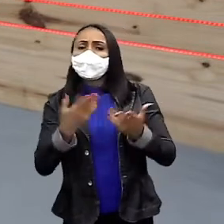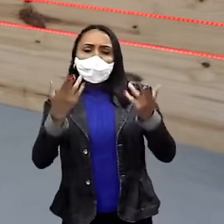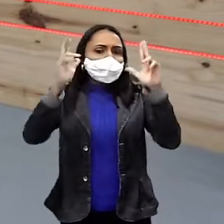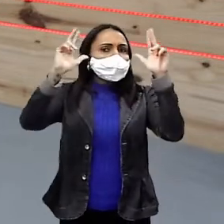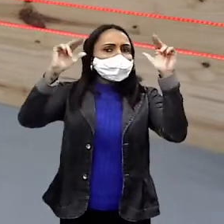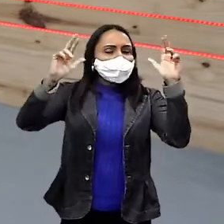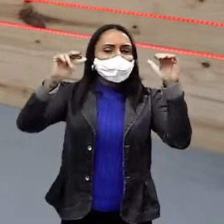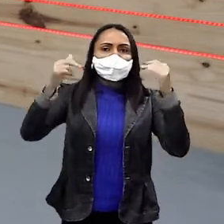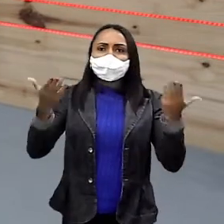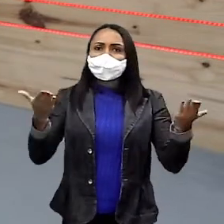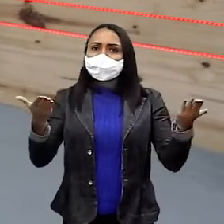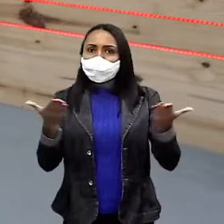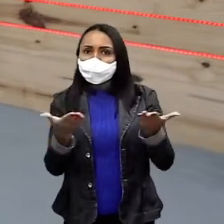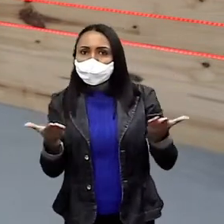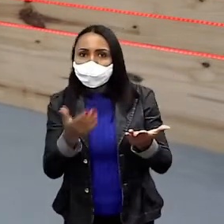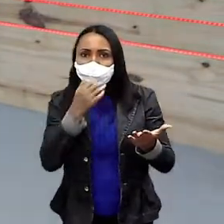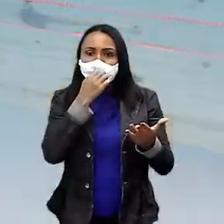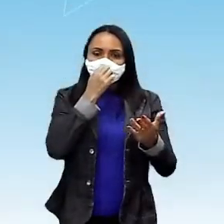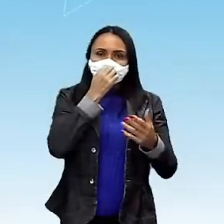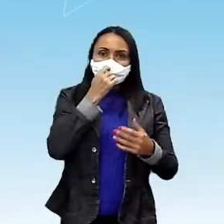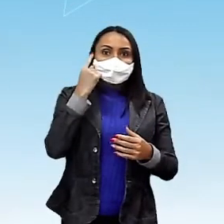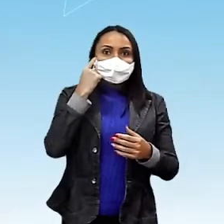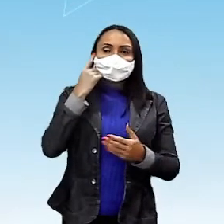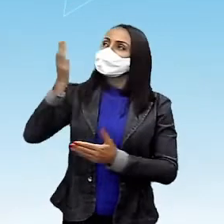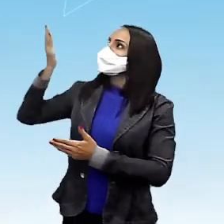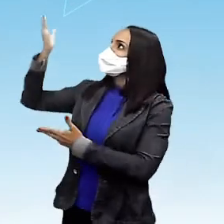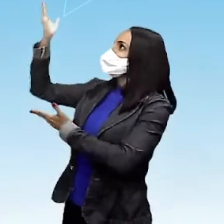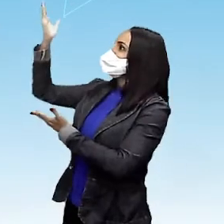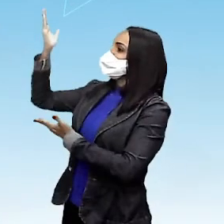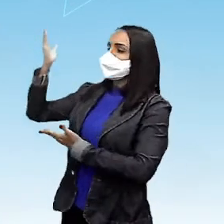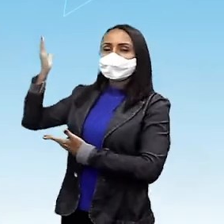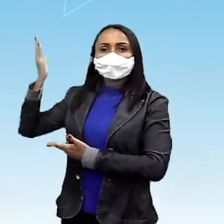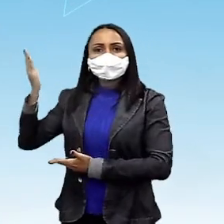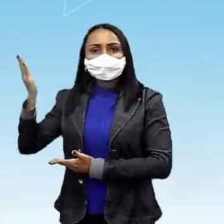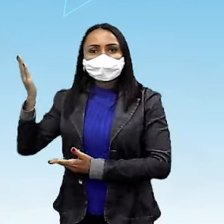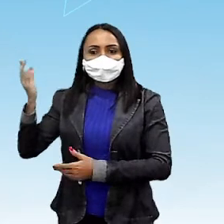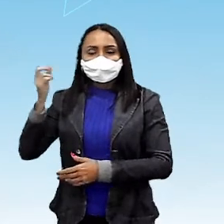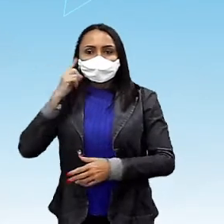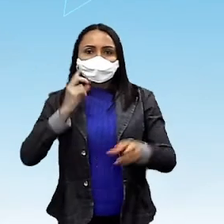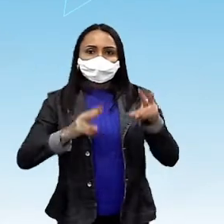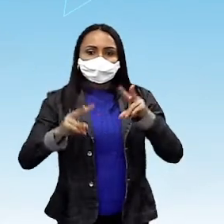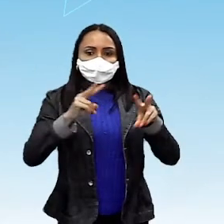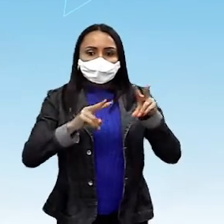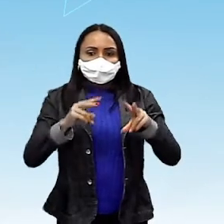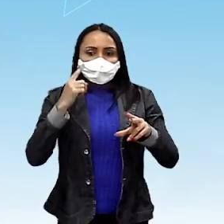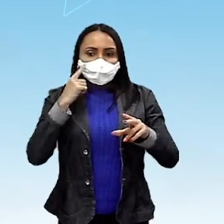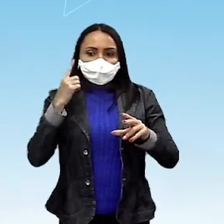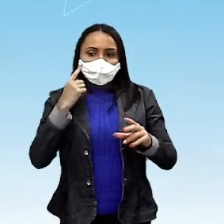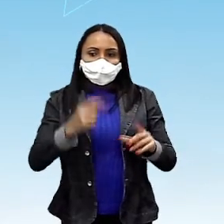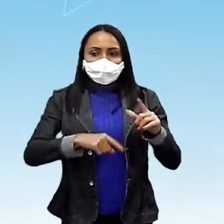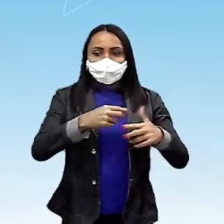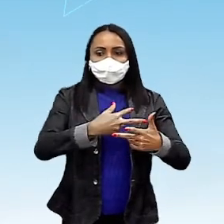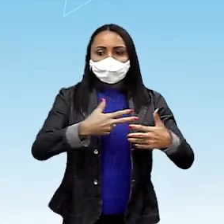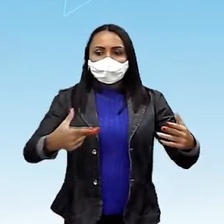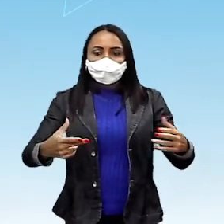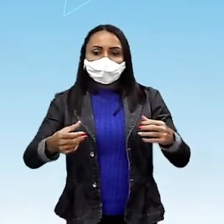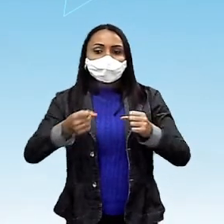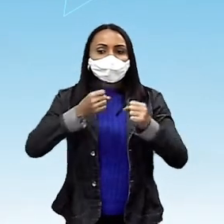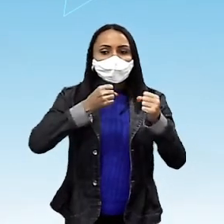o tema da aula de hoje? Como há na tela, podemos ver condição de produção de